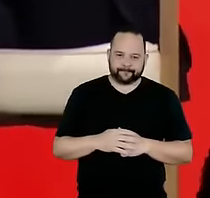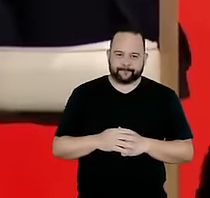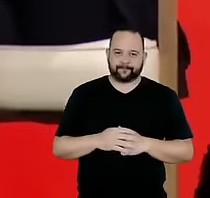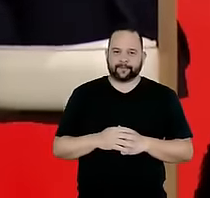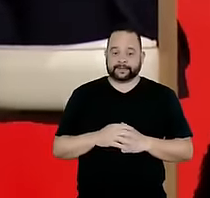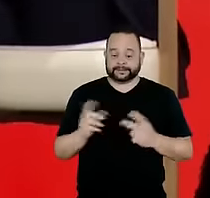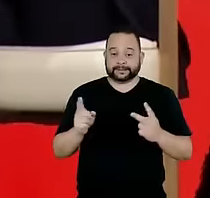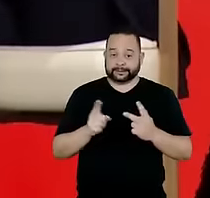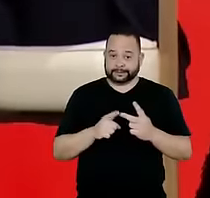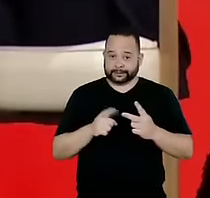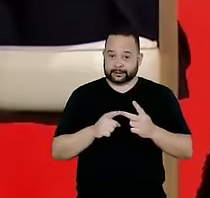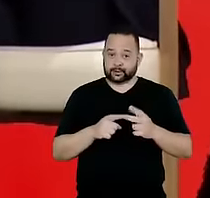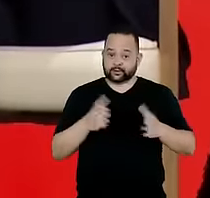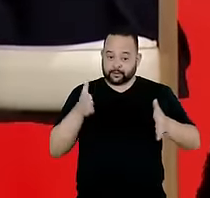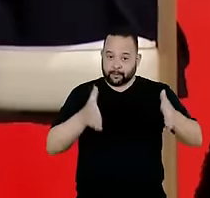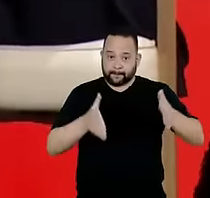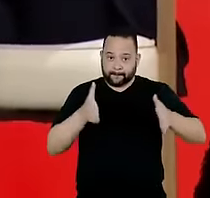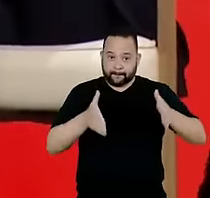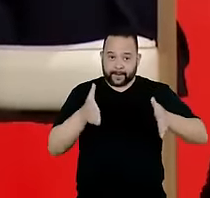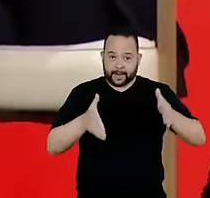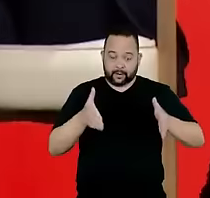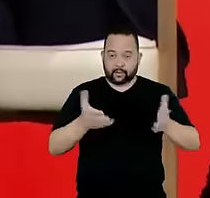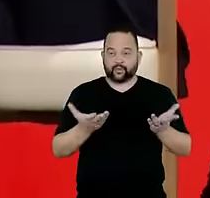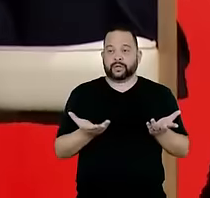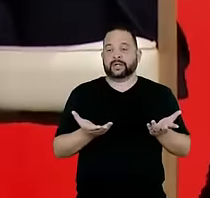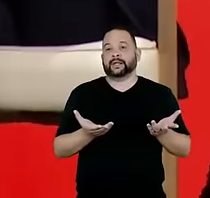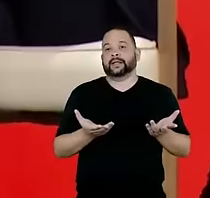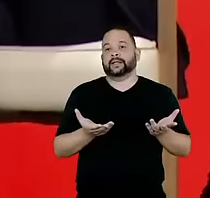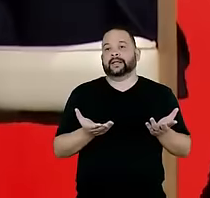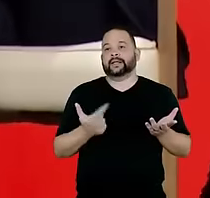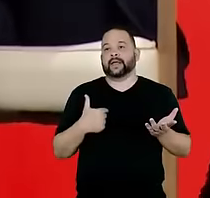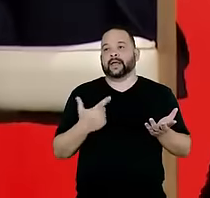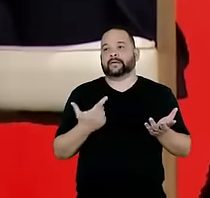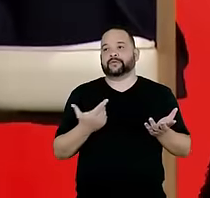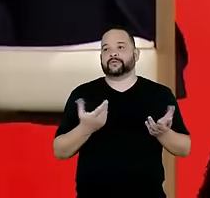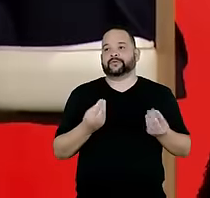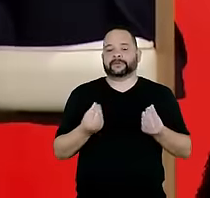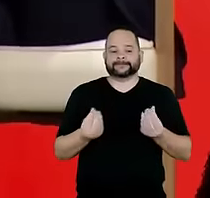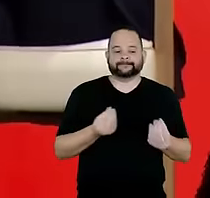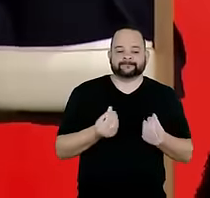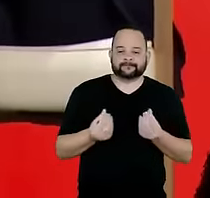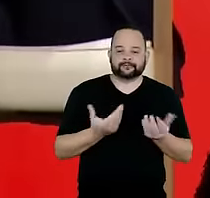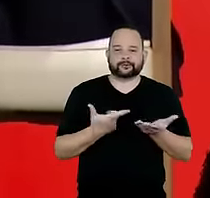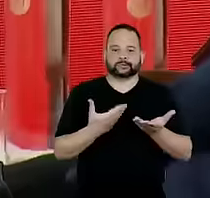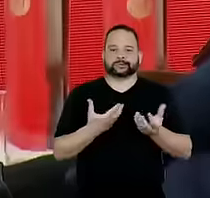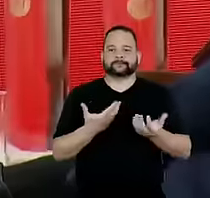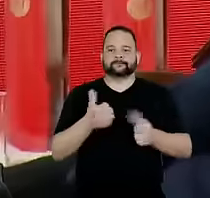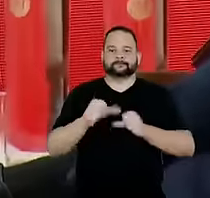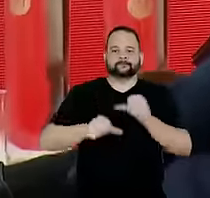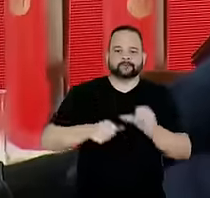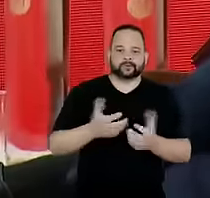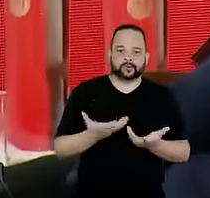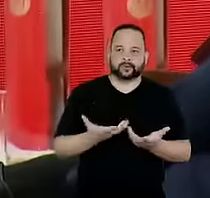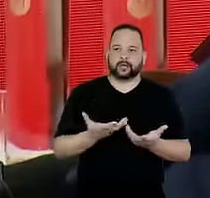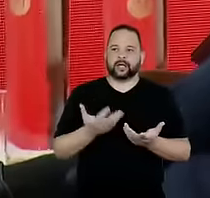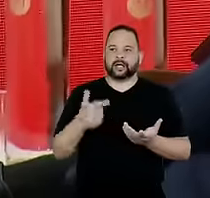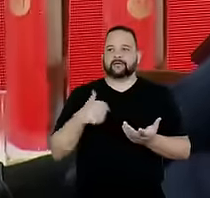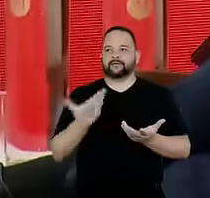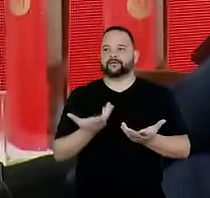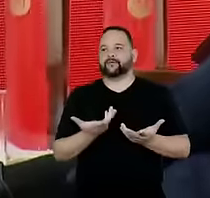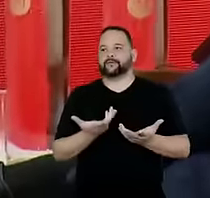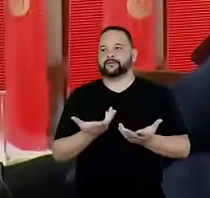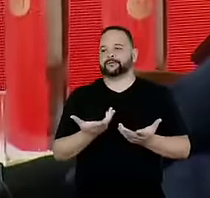fase que é um uma uma fase onde a relação de troca começa a ser mais questionada que é o quanto eu tô disposto de sacrificar da minha